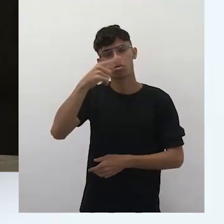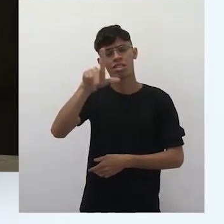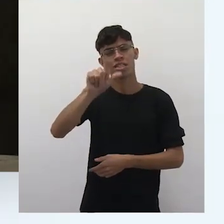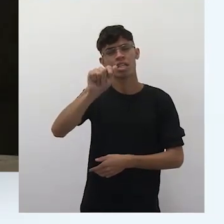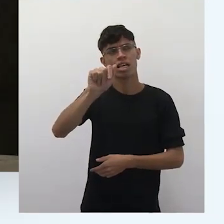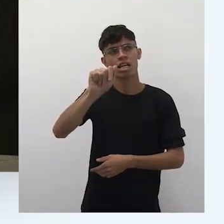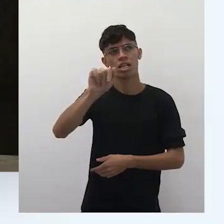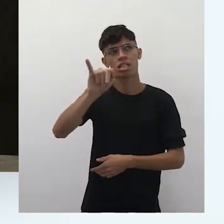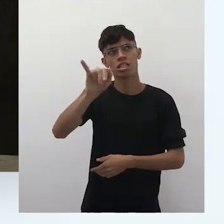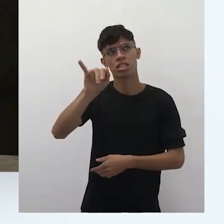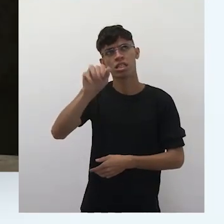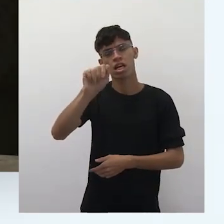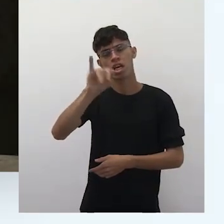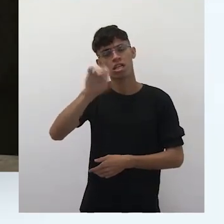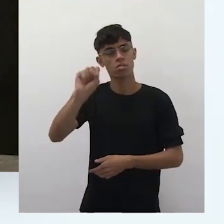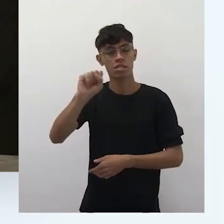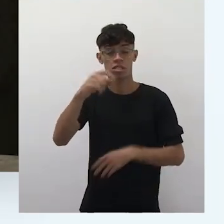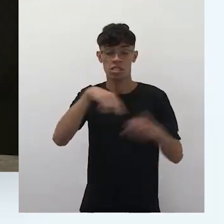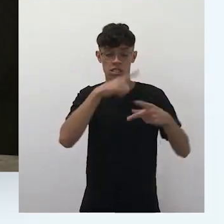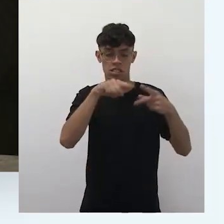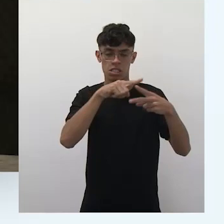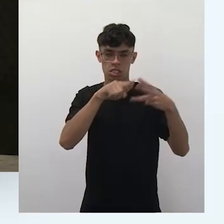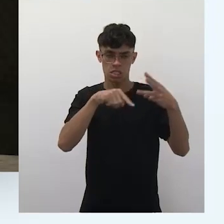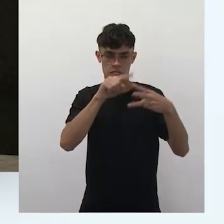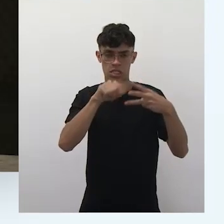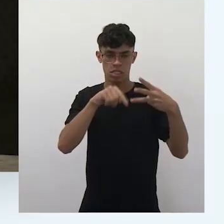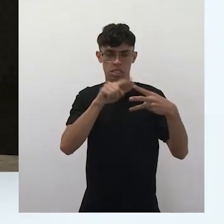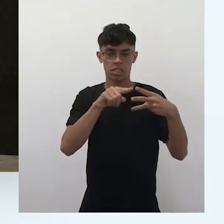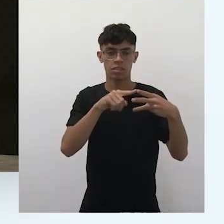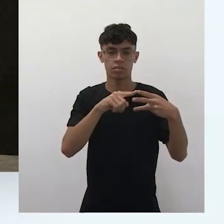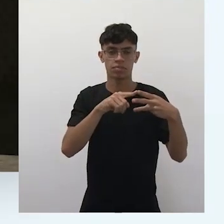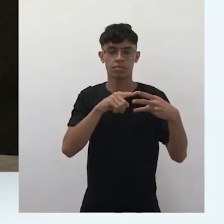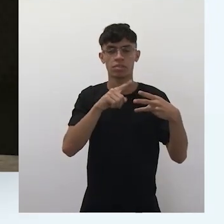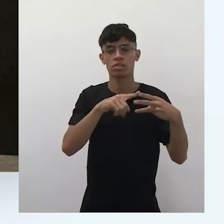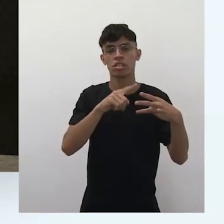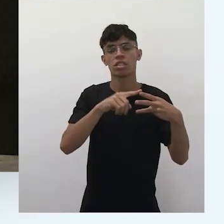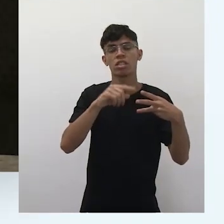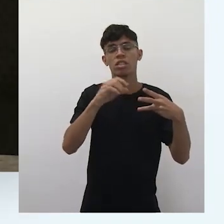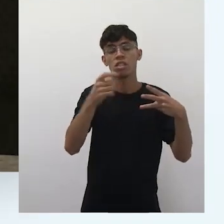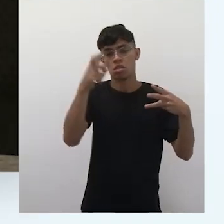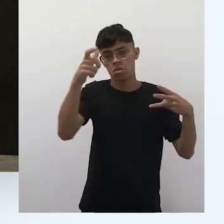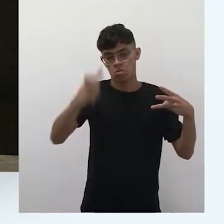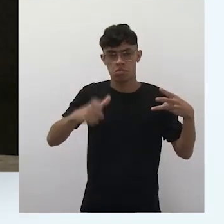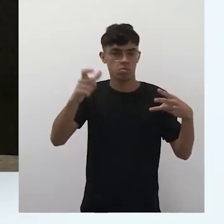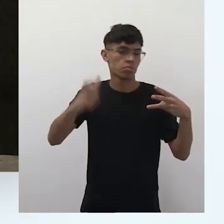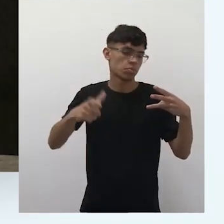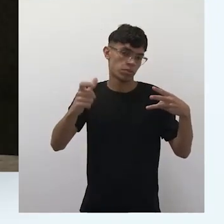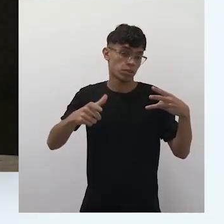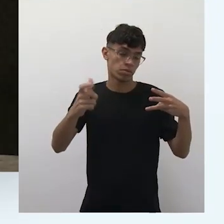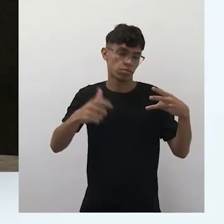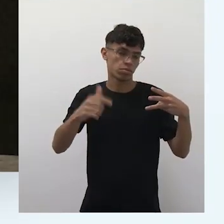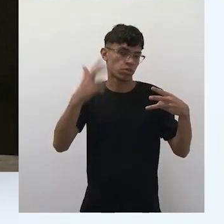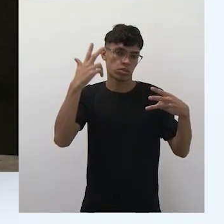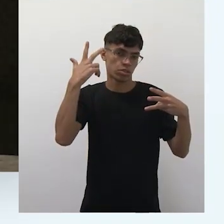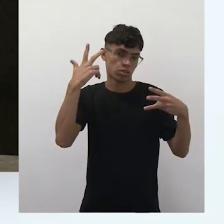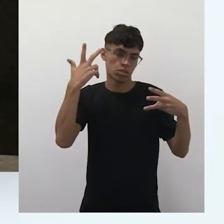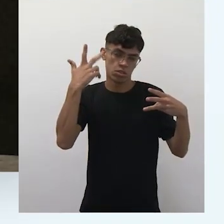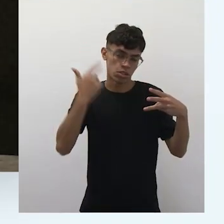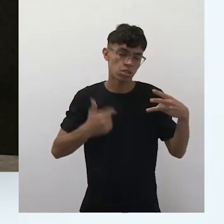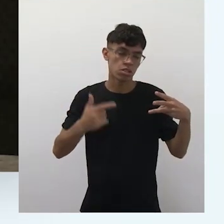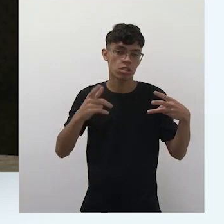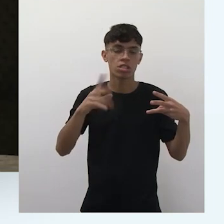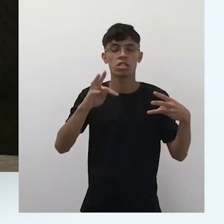Layardes, mas ele falava de 3 concepções, não é? Uma de ambiente, que é só a natureza, que é essa que